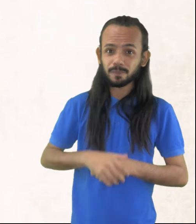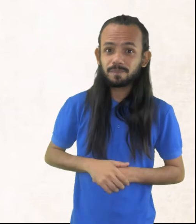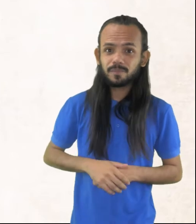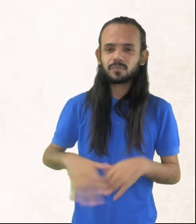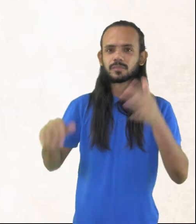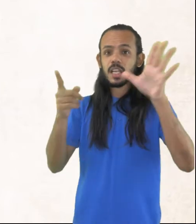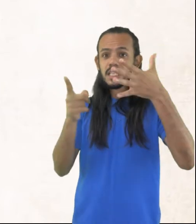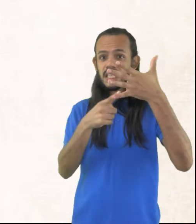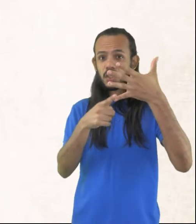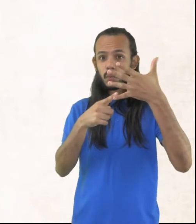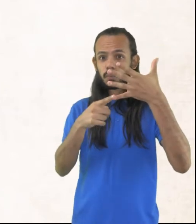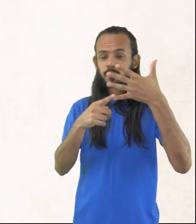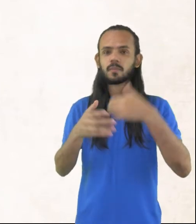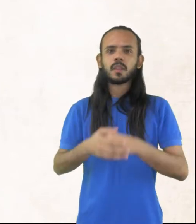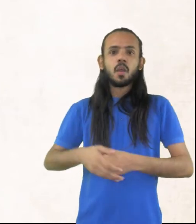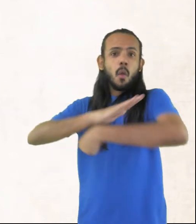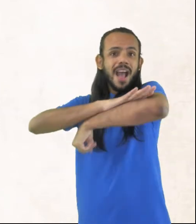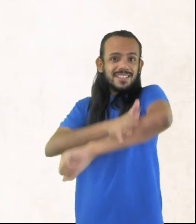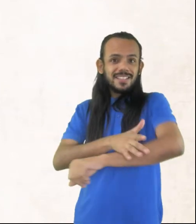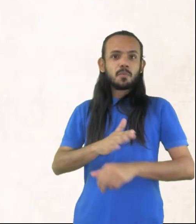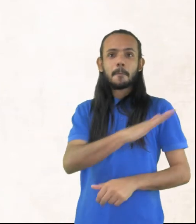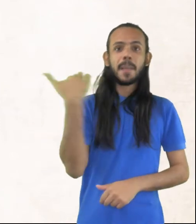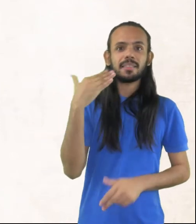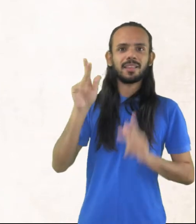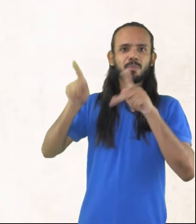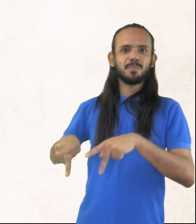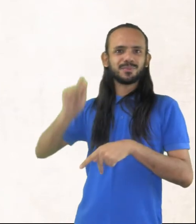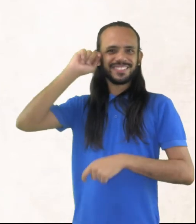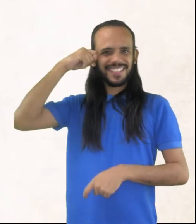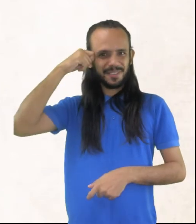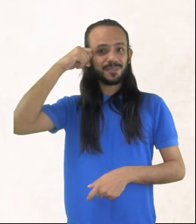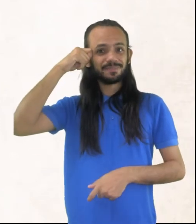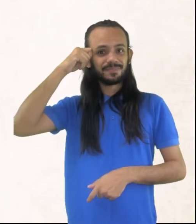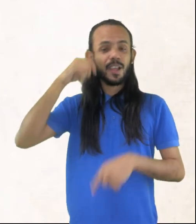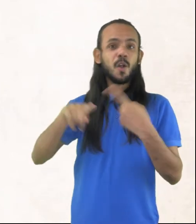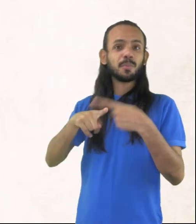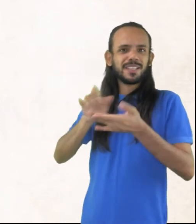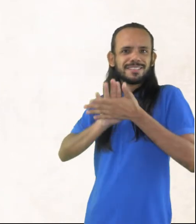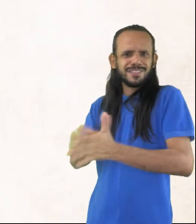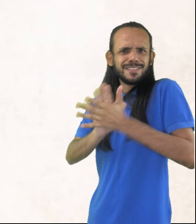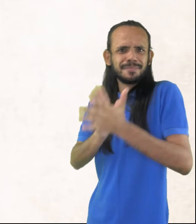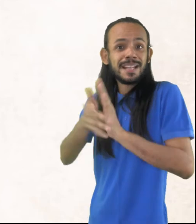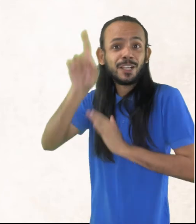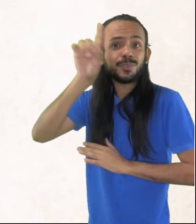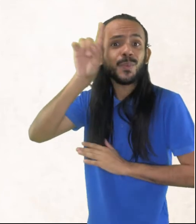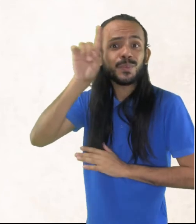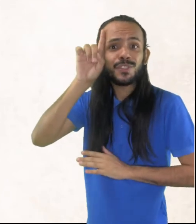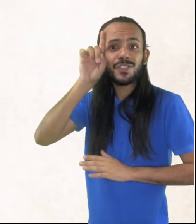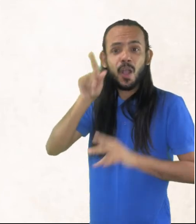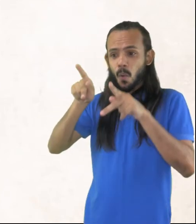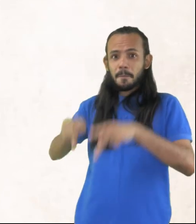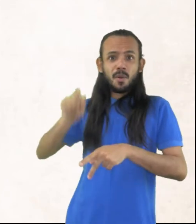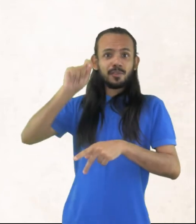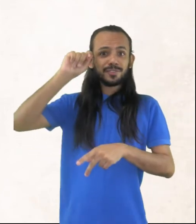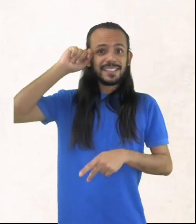Fato número 5. O racismo prejudica e mata a população negra. Pelo modo como são discriminados